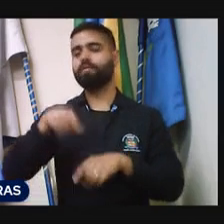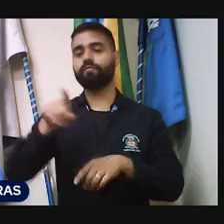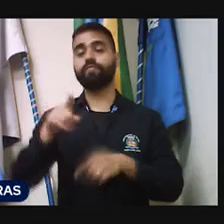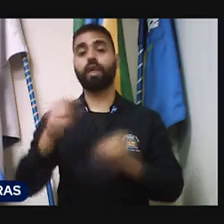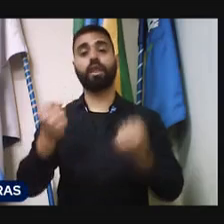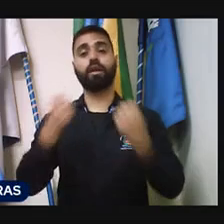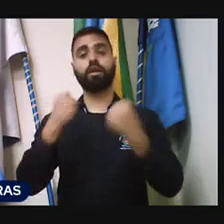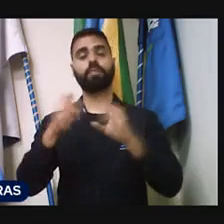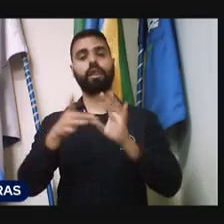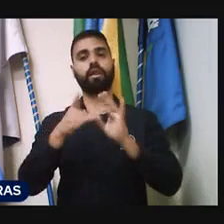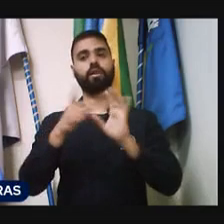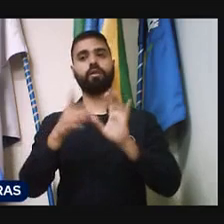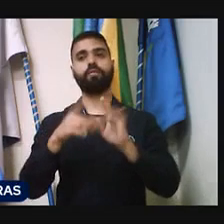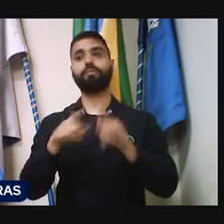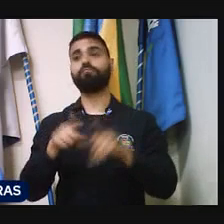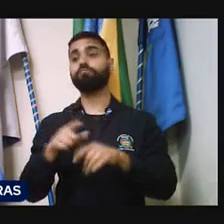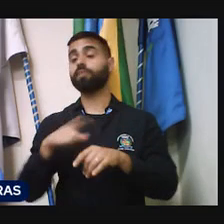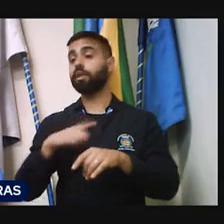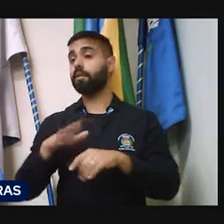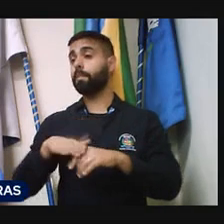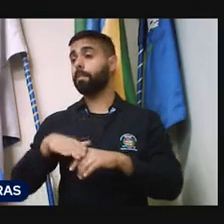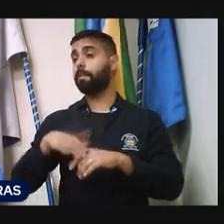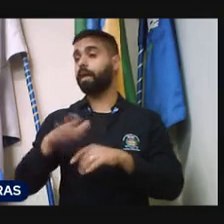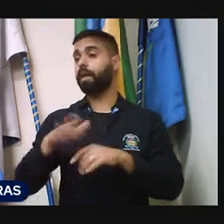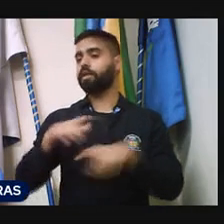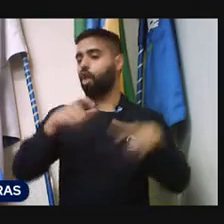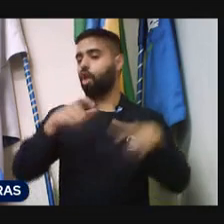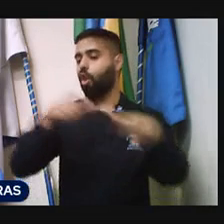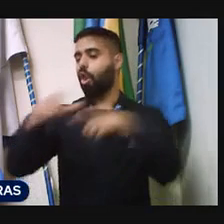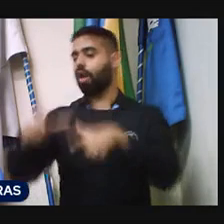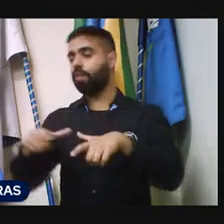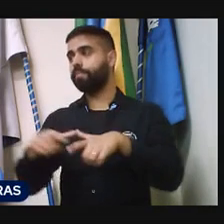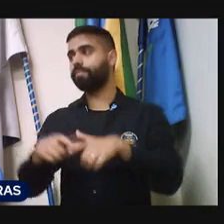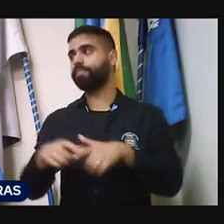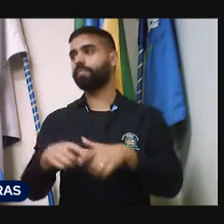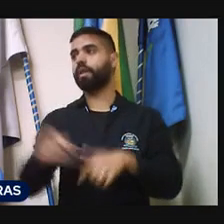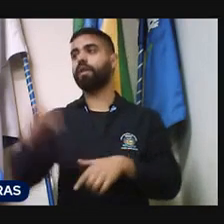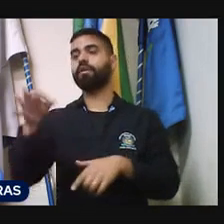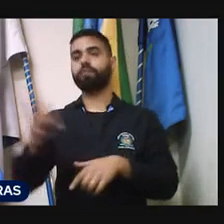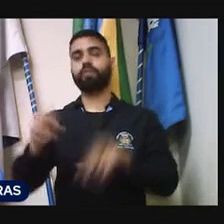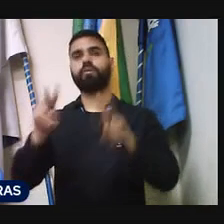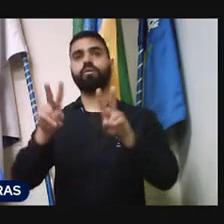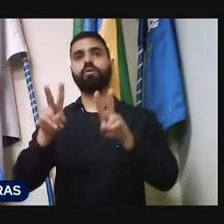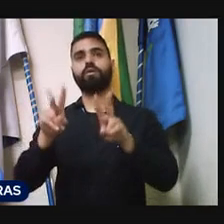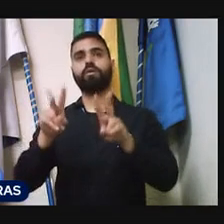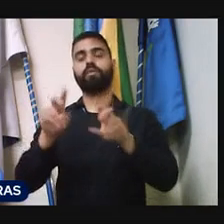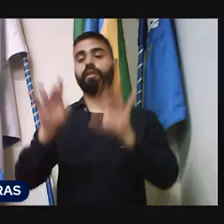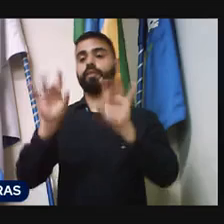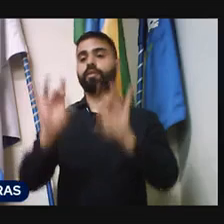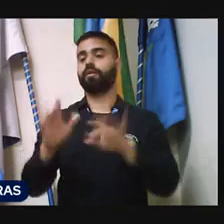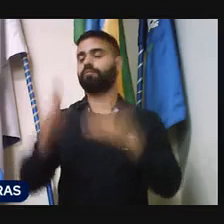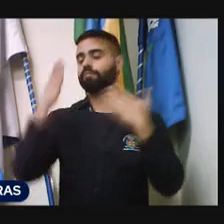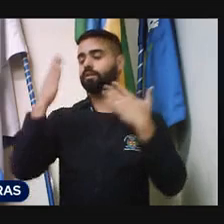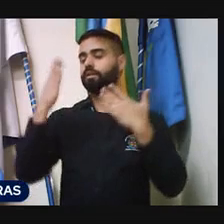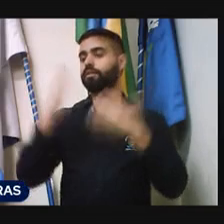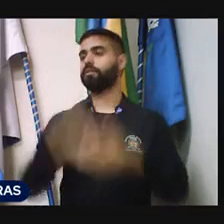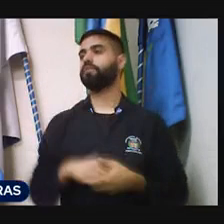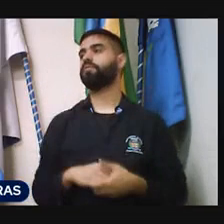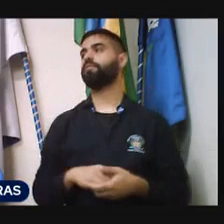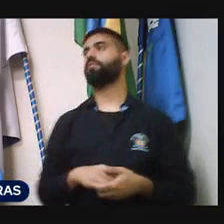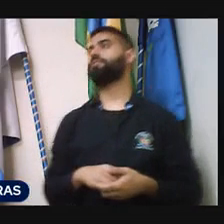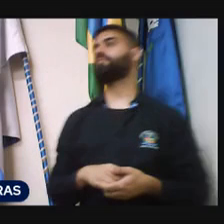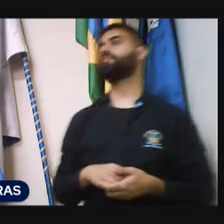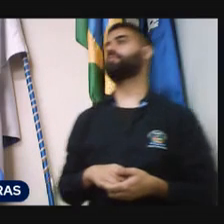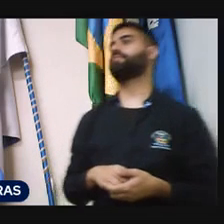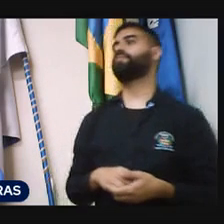ao ar livre e que vem cada vez mais buscando seus espaços nesses locais na certeza de quais consegue será especial de vossa excelência desde